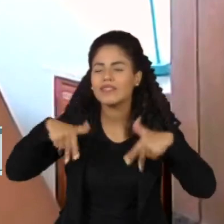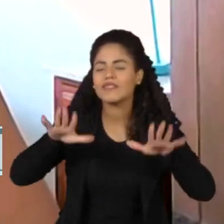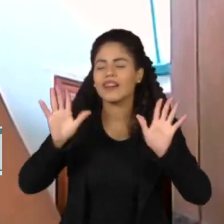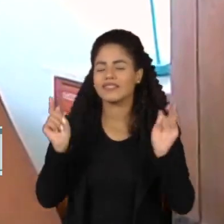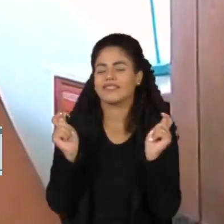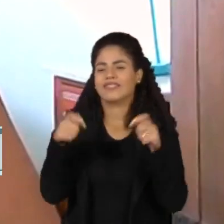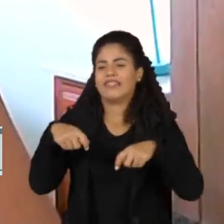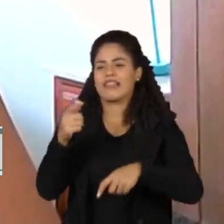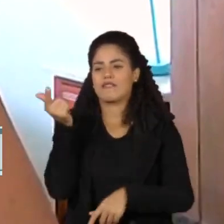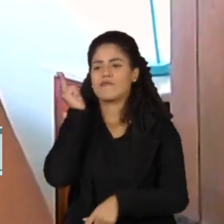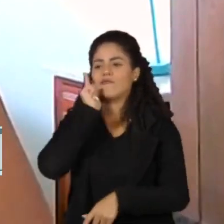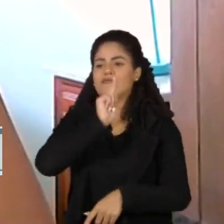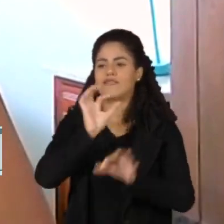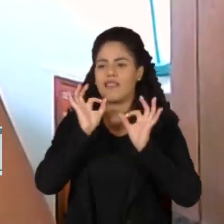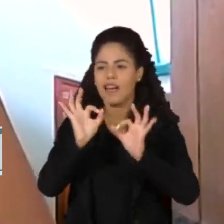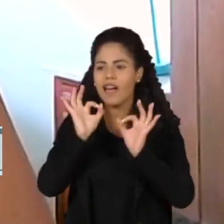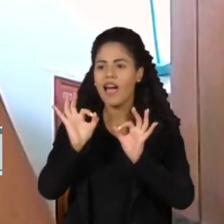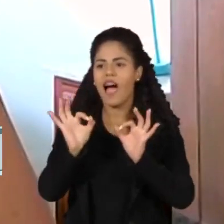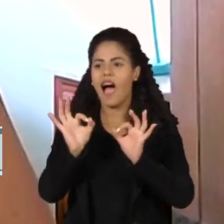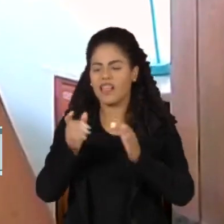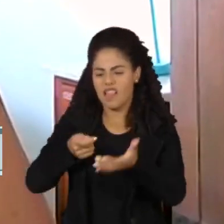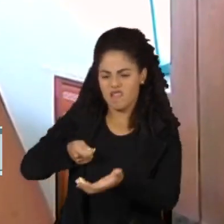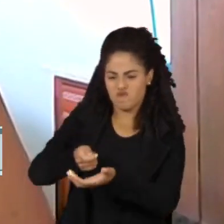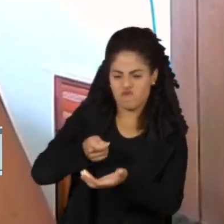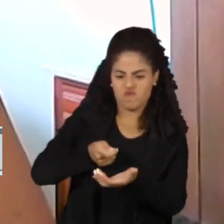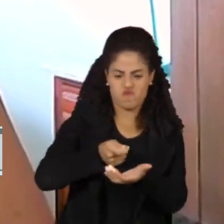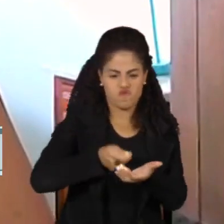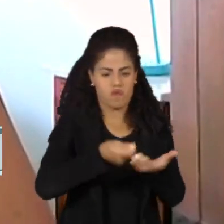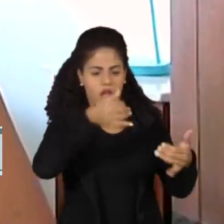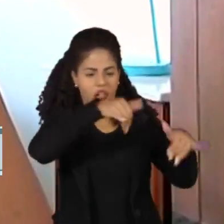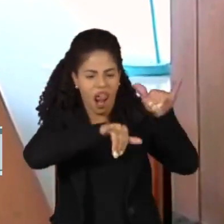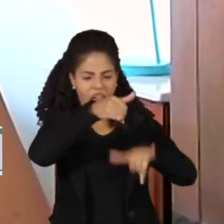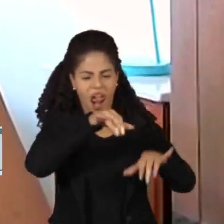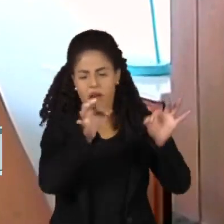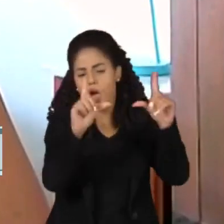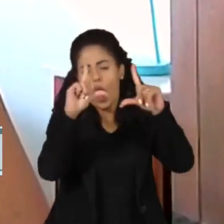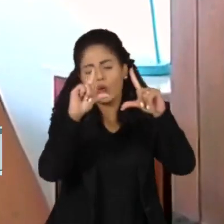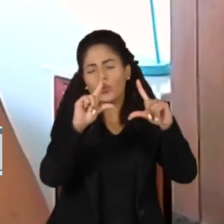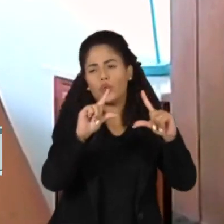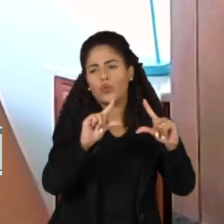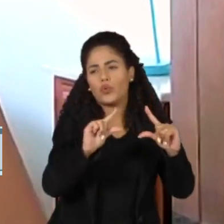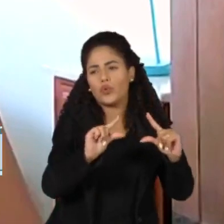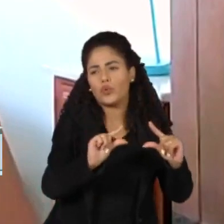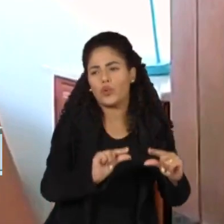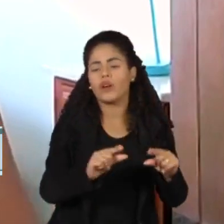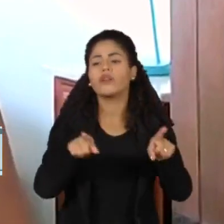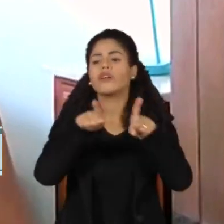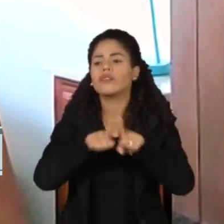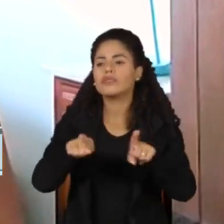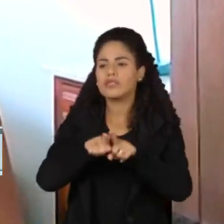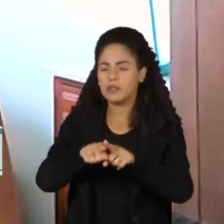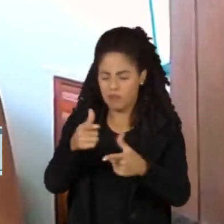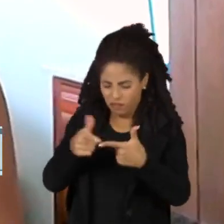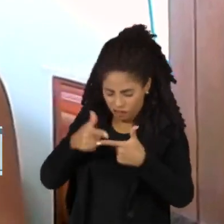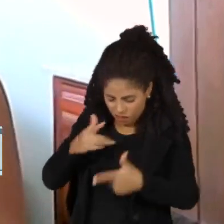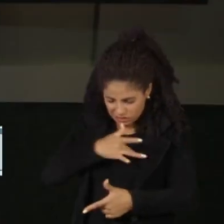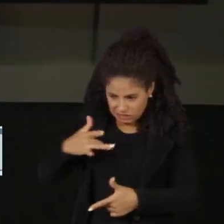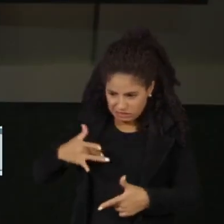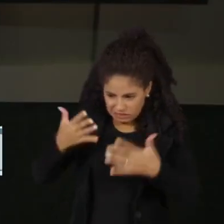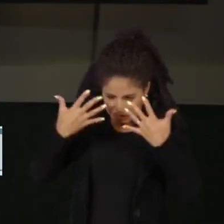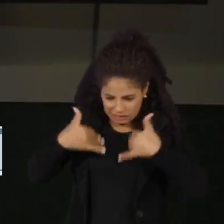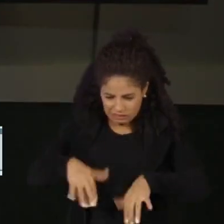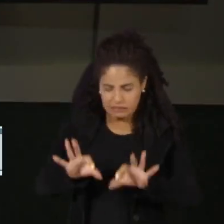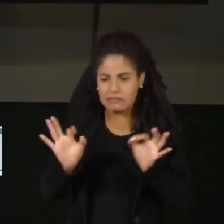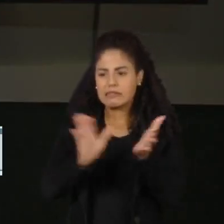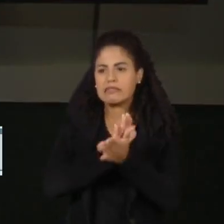sejam minimamente processados, E que não gerem também um problema para a sua própria saúde pessoal.